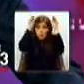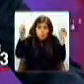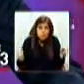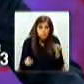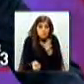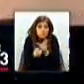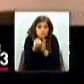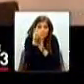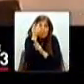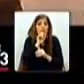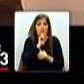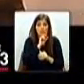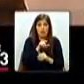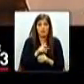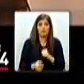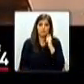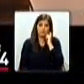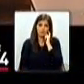plantas.